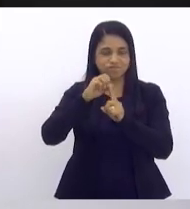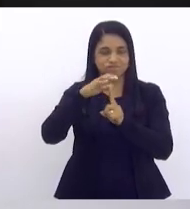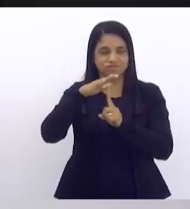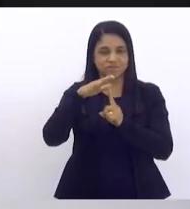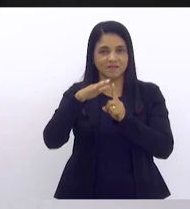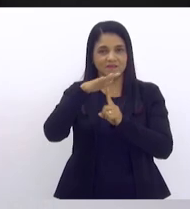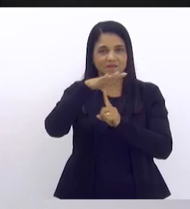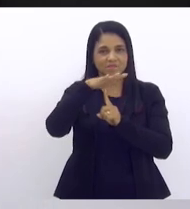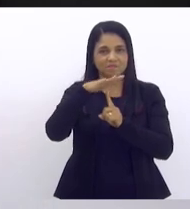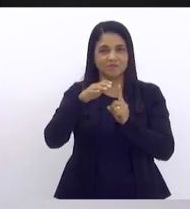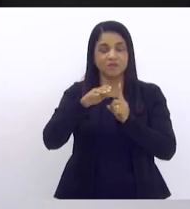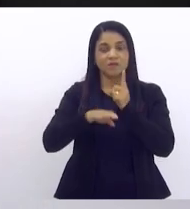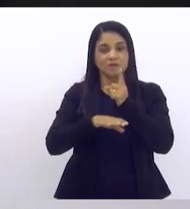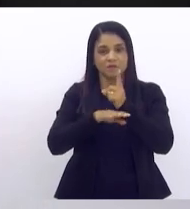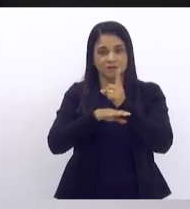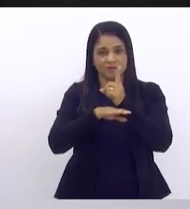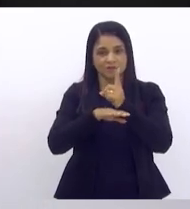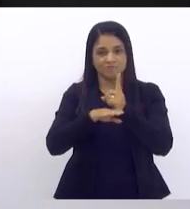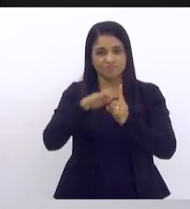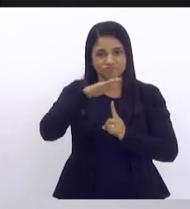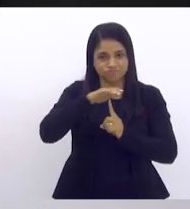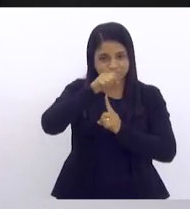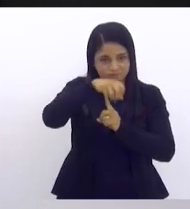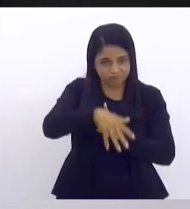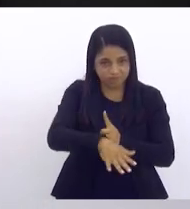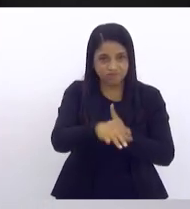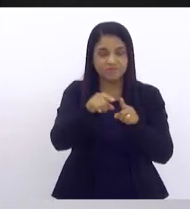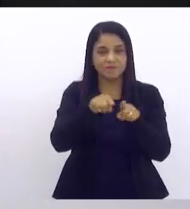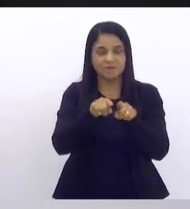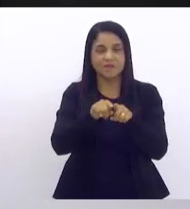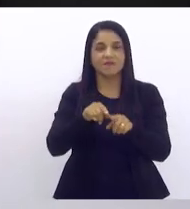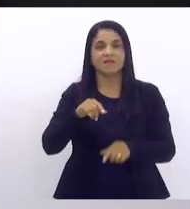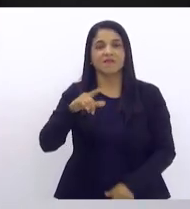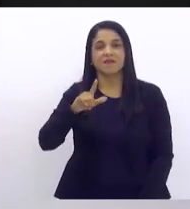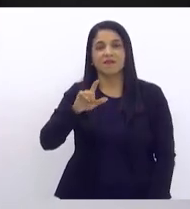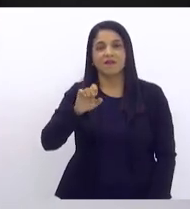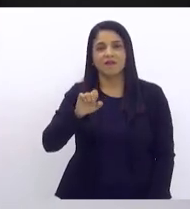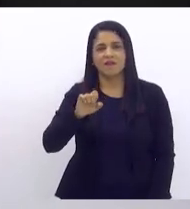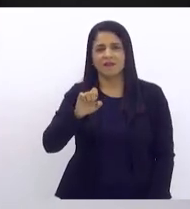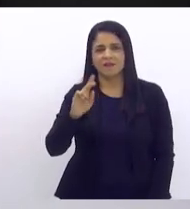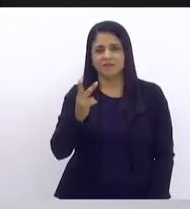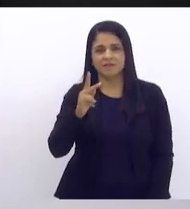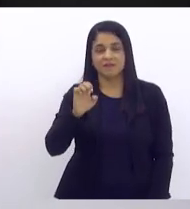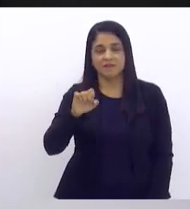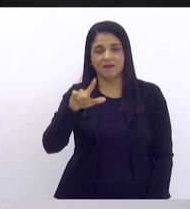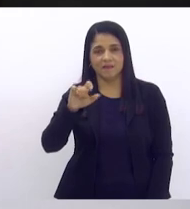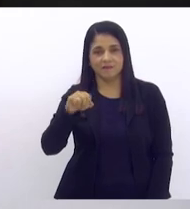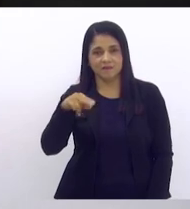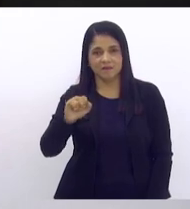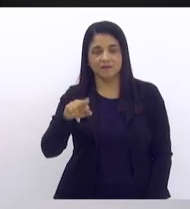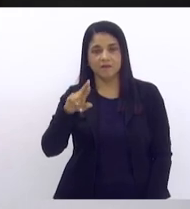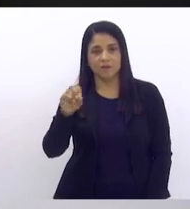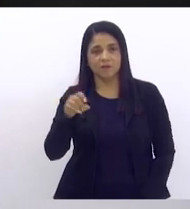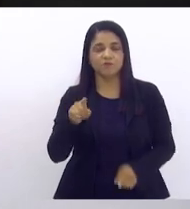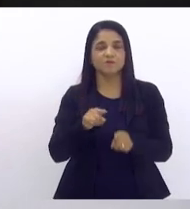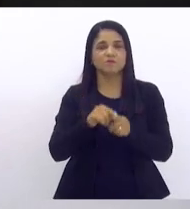Rodrigues Monteiro, nora da Helena Rios, muito obrigado. Eduardo Lopes Rio Machado